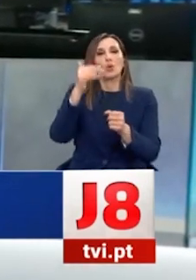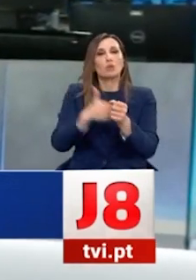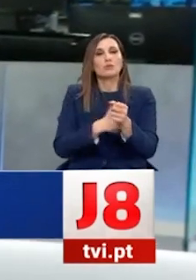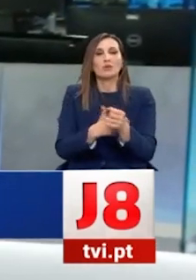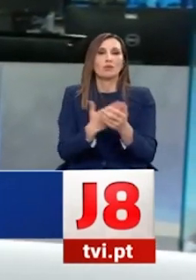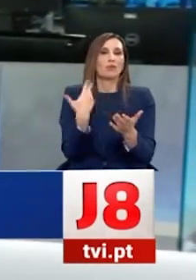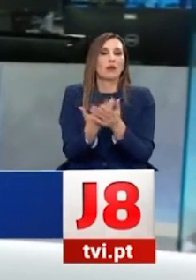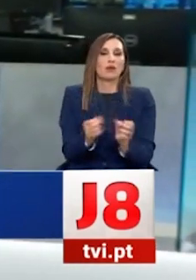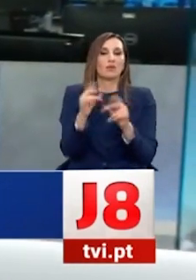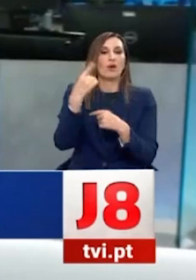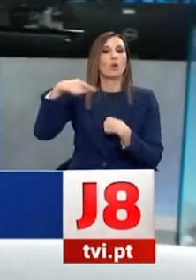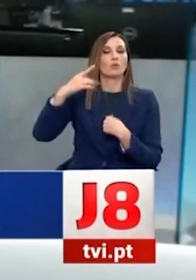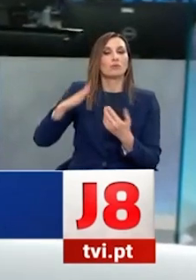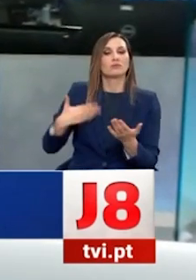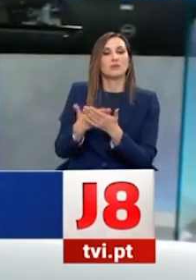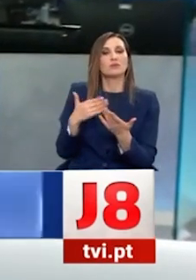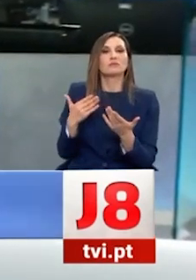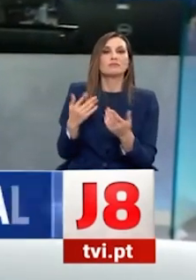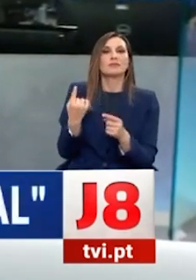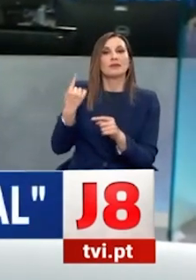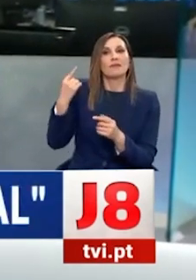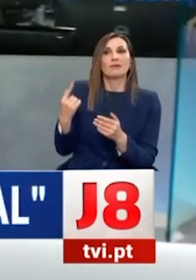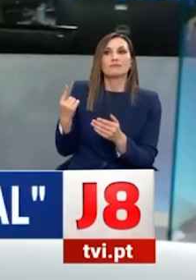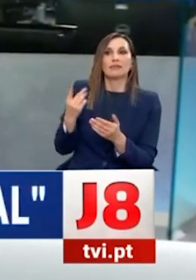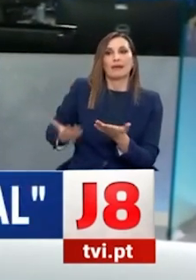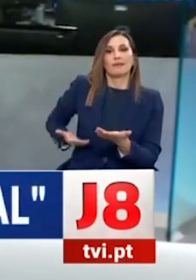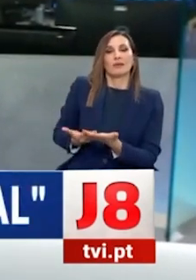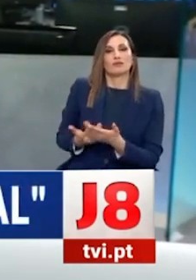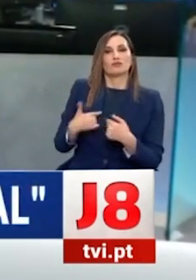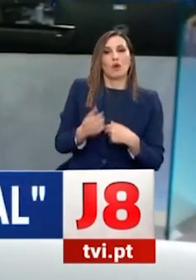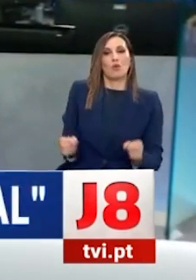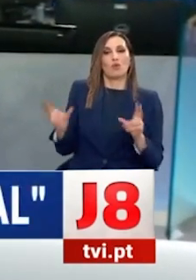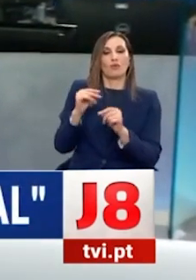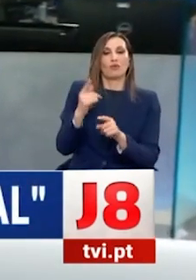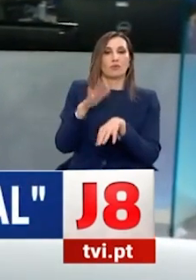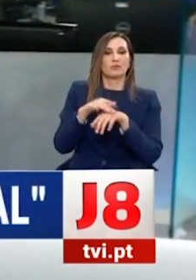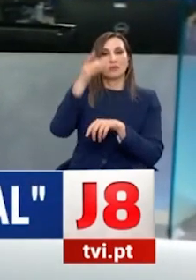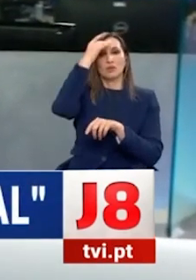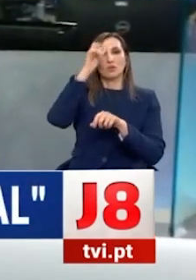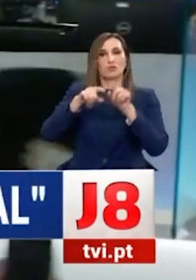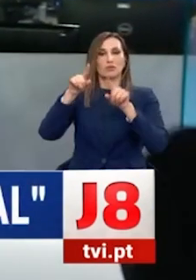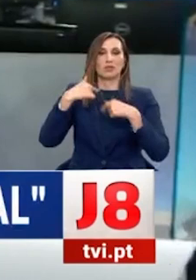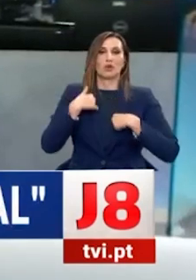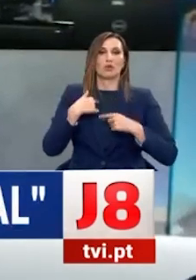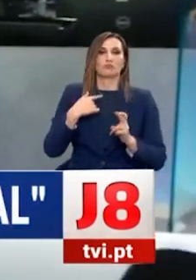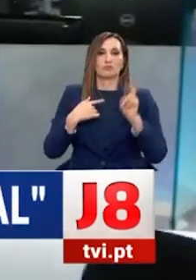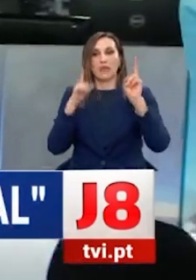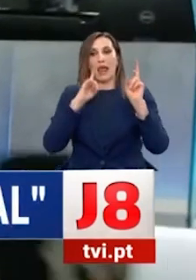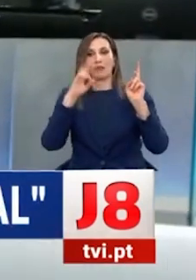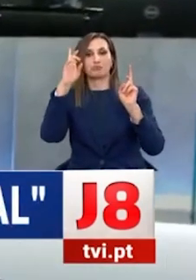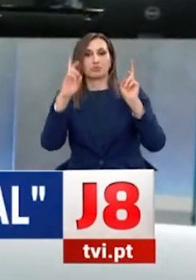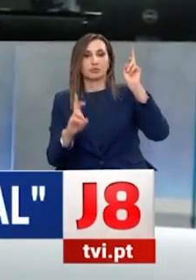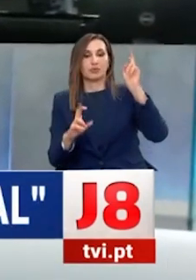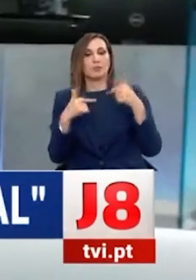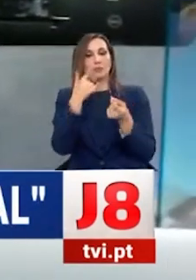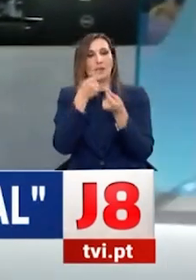nada de novo. Eu sou o único candidato que traz alguma coisa de novo, talvez por isso as sondagens me tenham vindo a mim a dar crescendo e a ela a dar decrescendo. Mas continua muito próximo de Ana